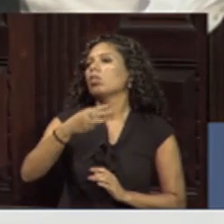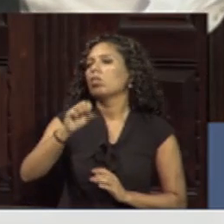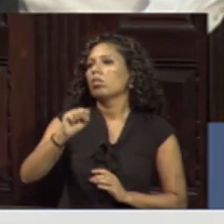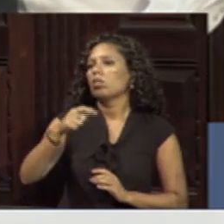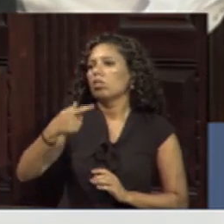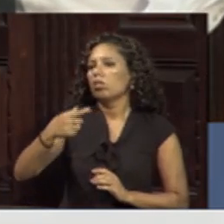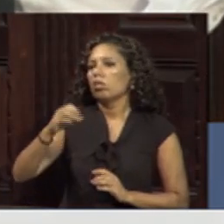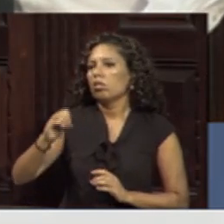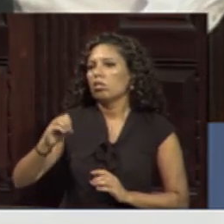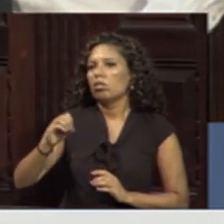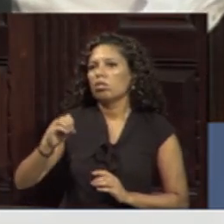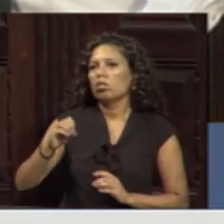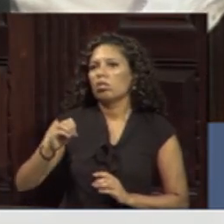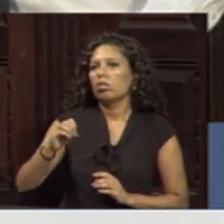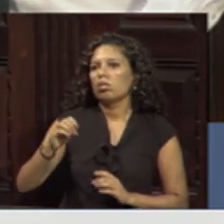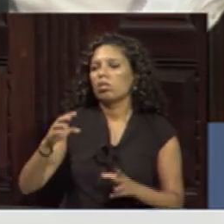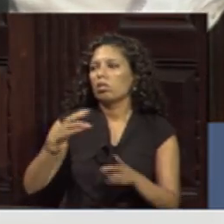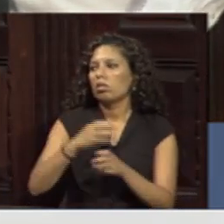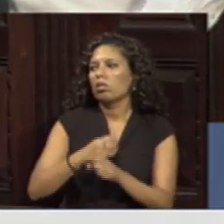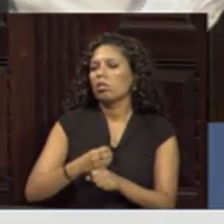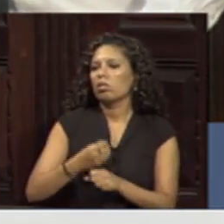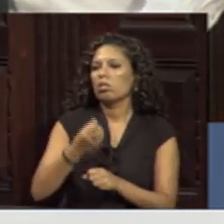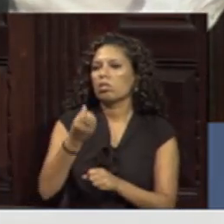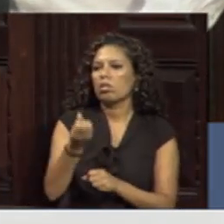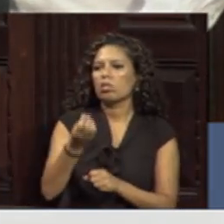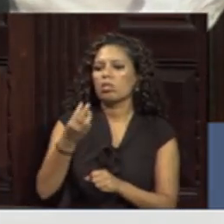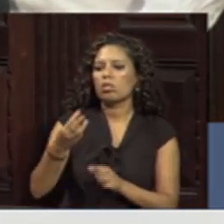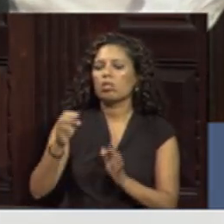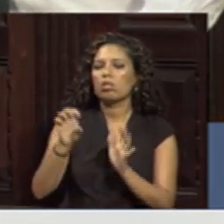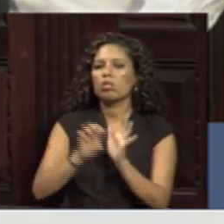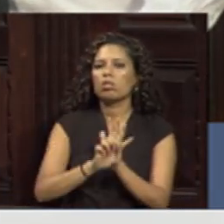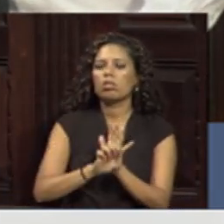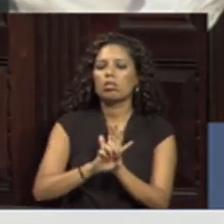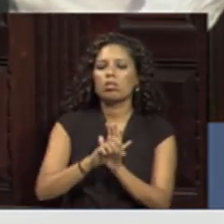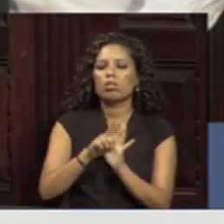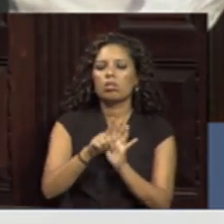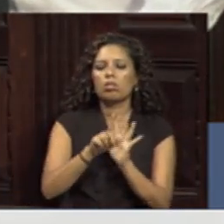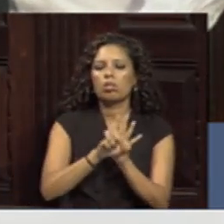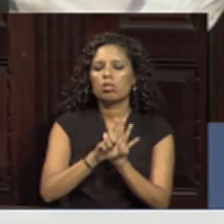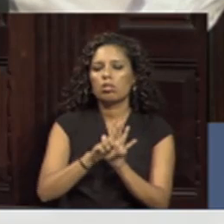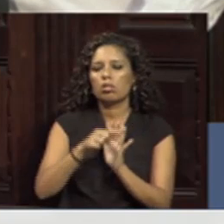3870/18 recebeu 63 emendas. O PL